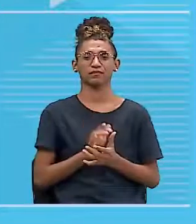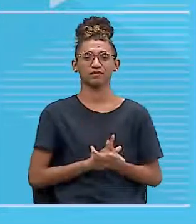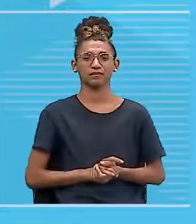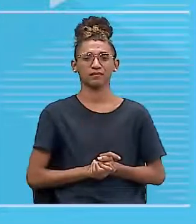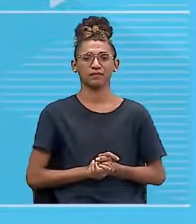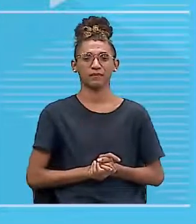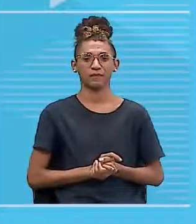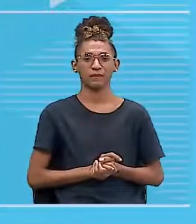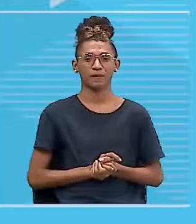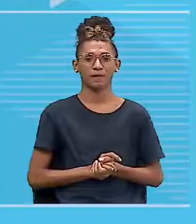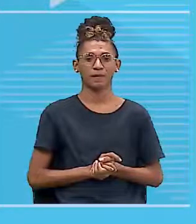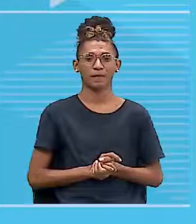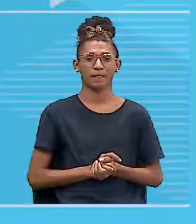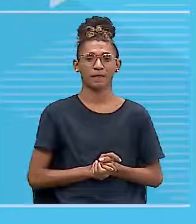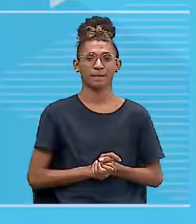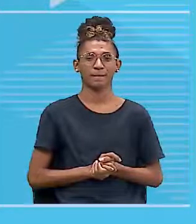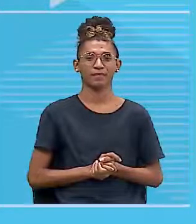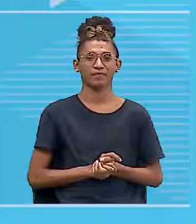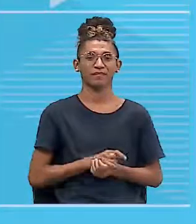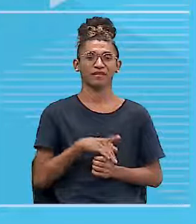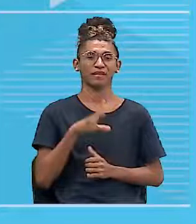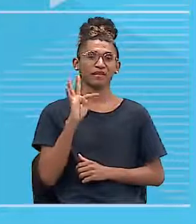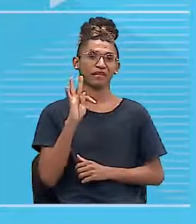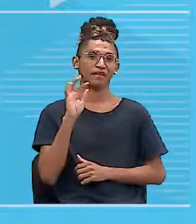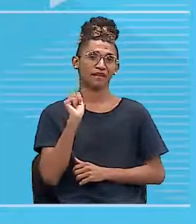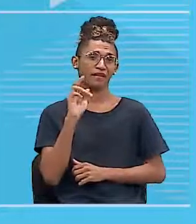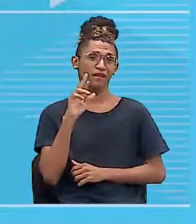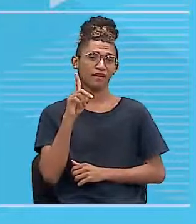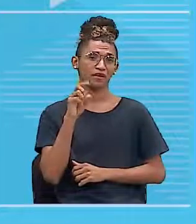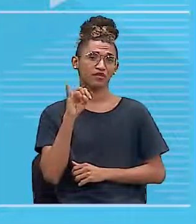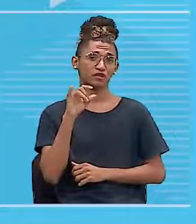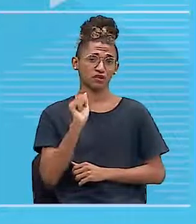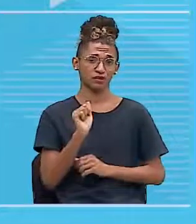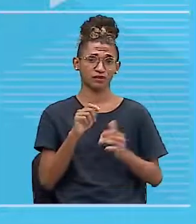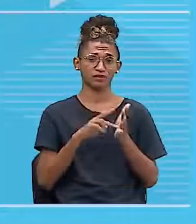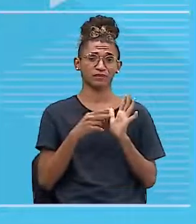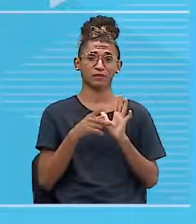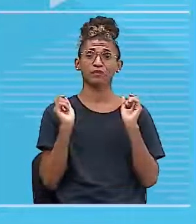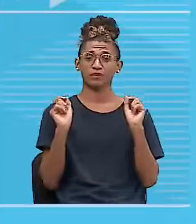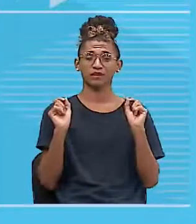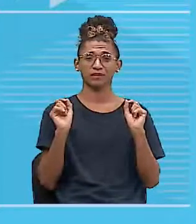o que a indústria tardia tarde meu irmão tarde meu irmão entendeu